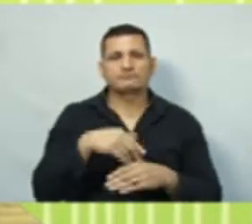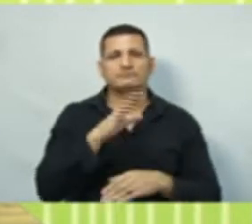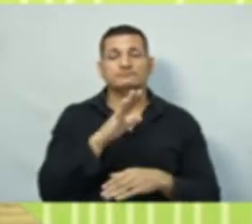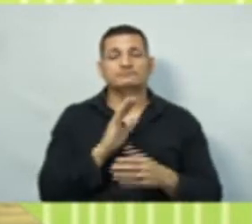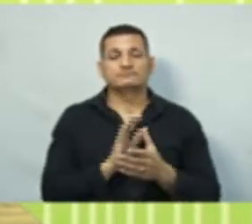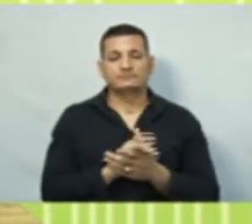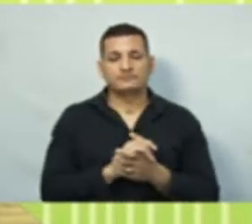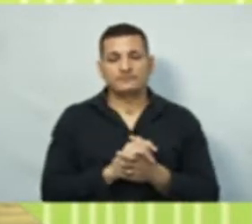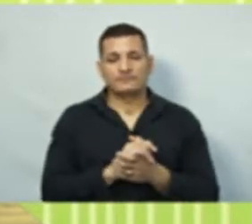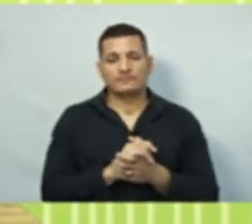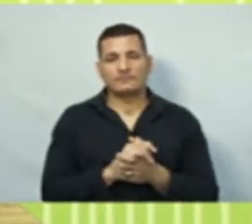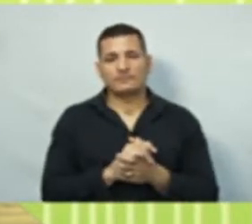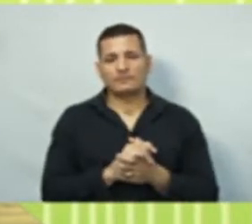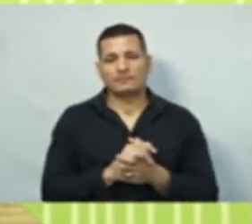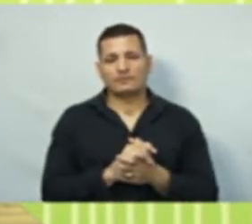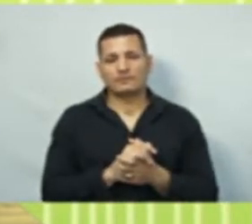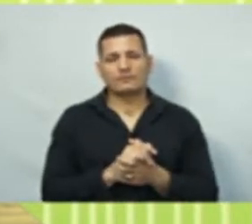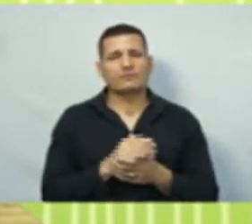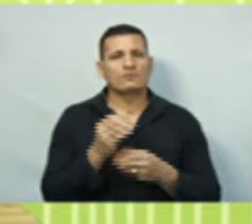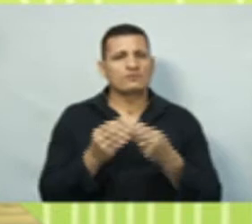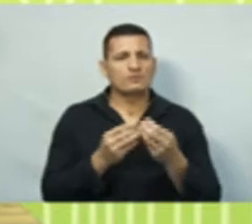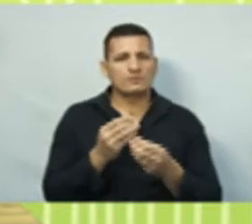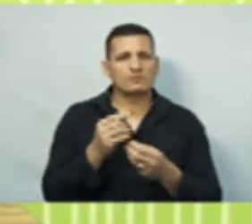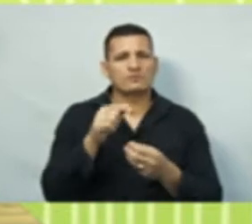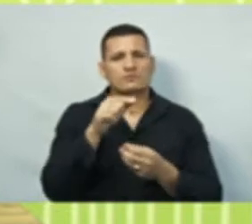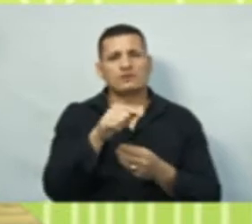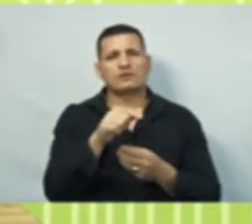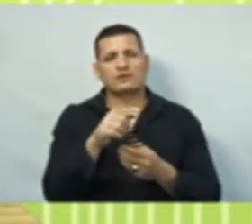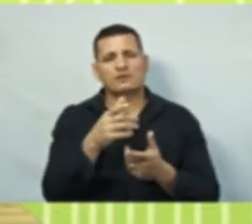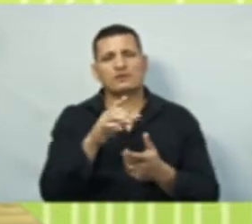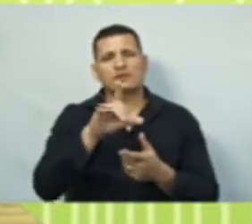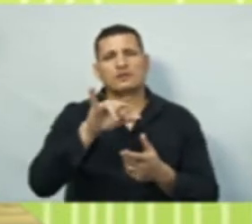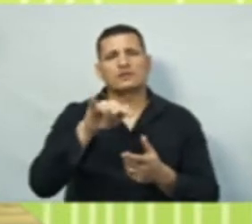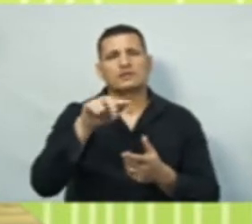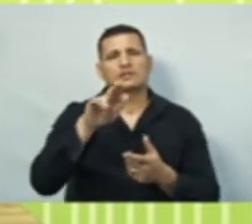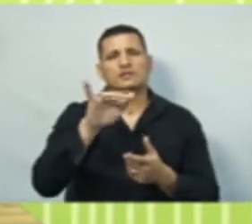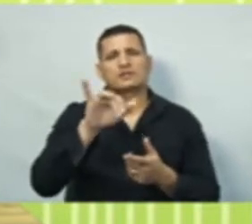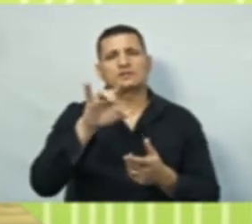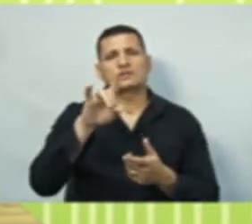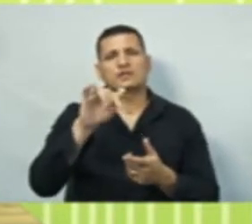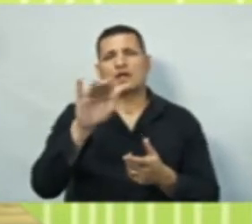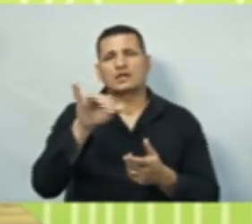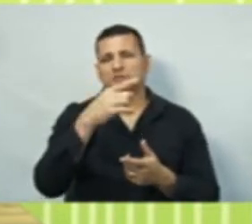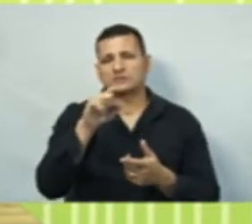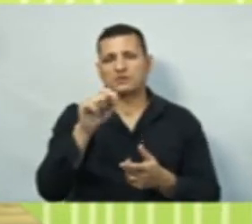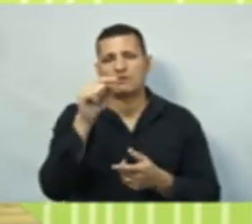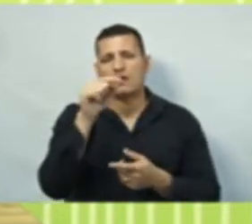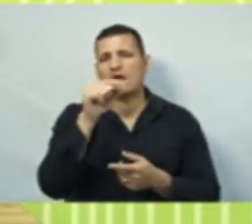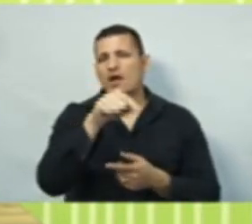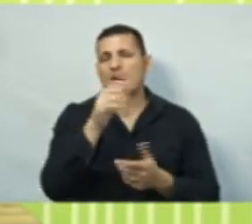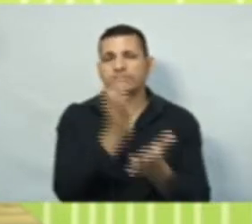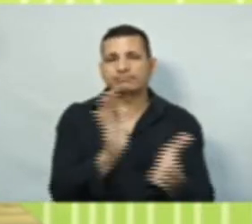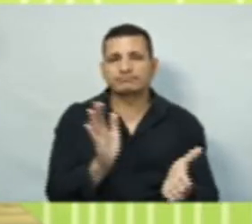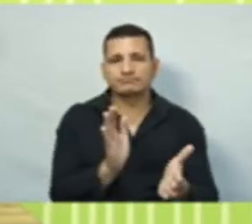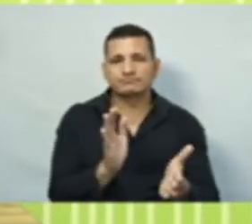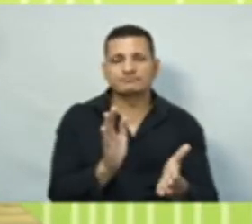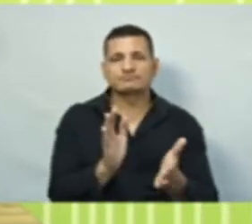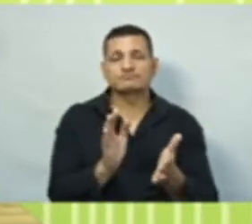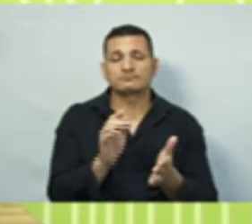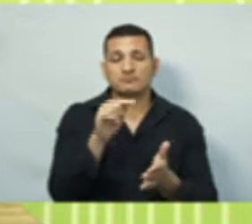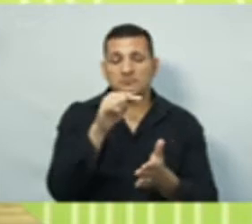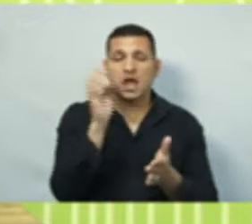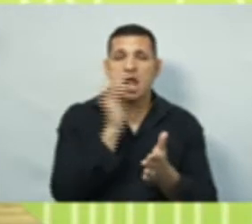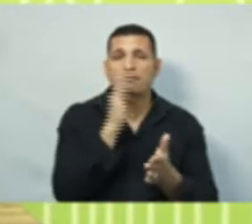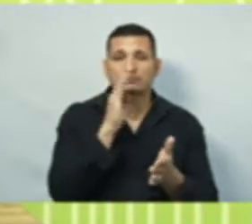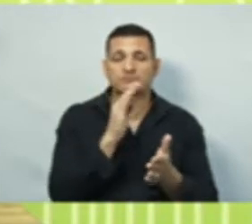A dissolução, a liquidação da cooperativa é algo mais rápido. Tanto ela pode se